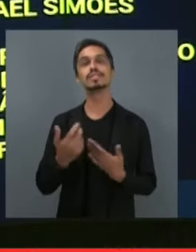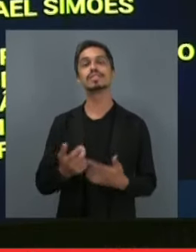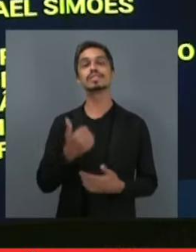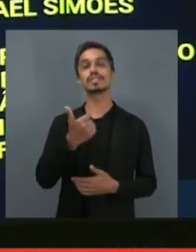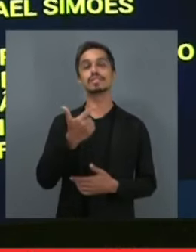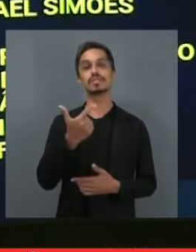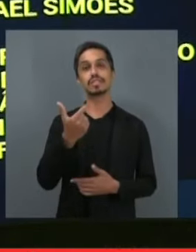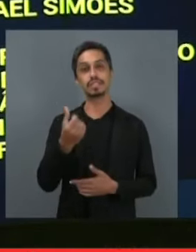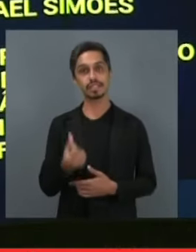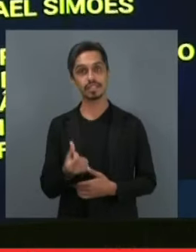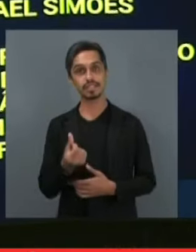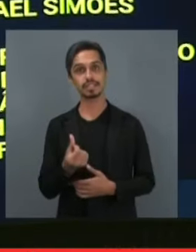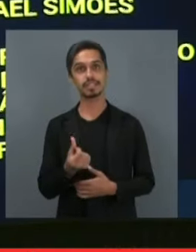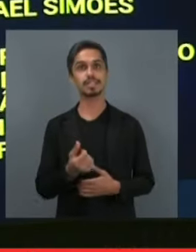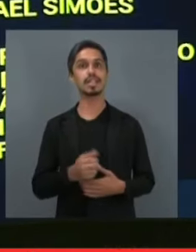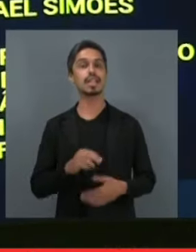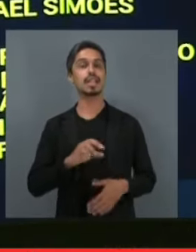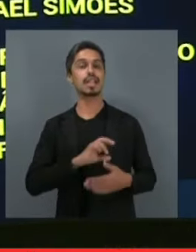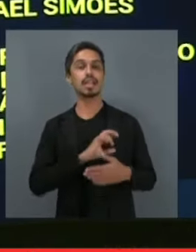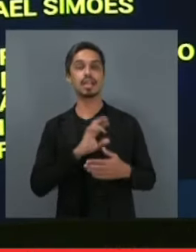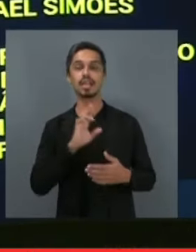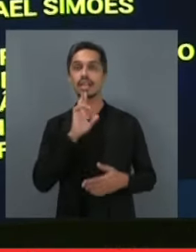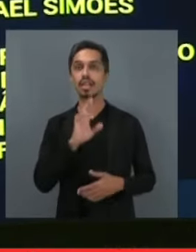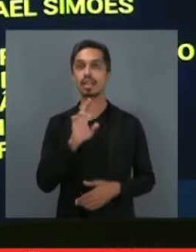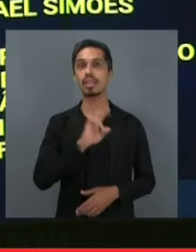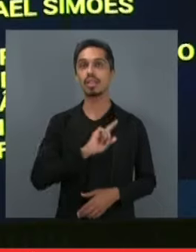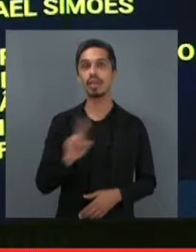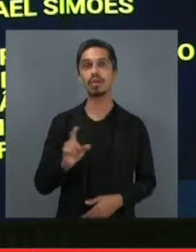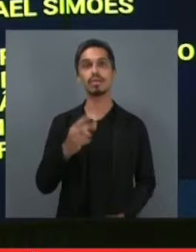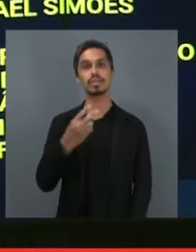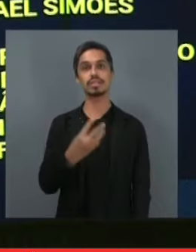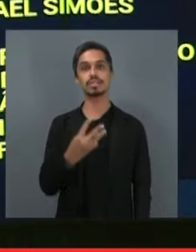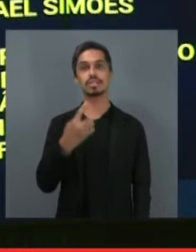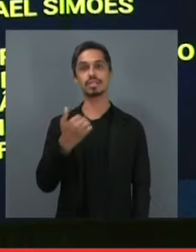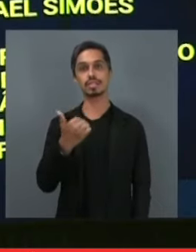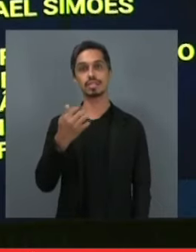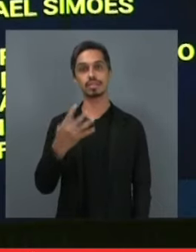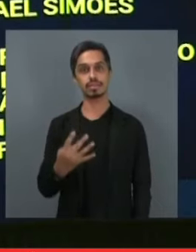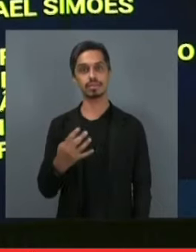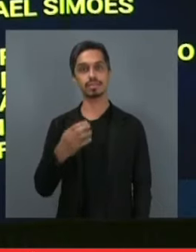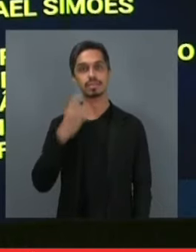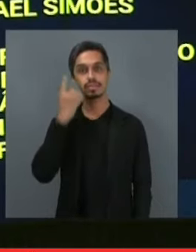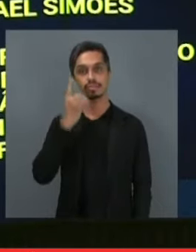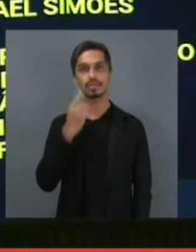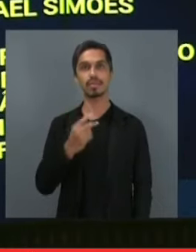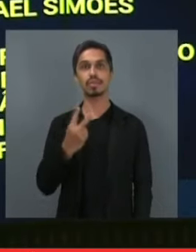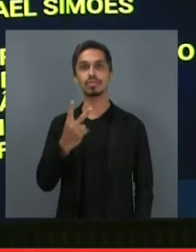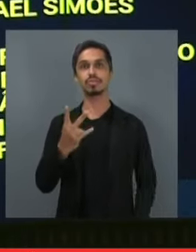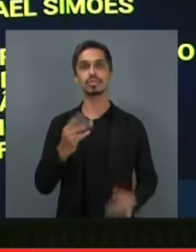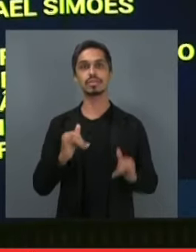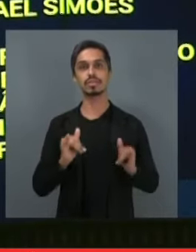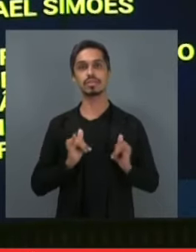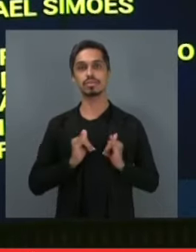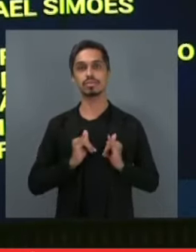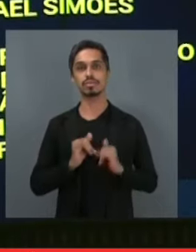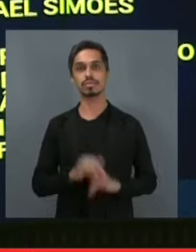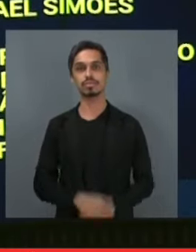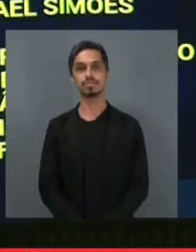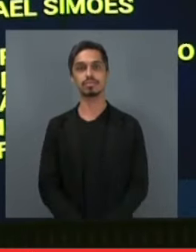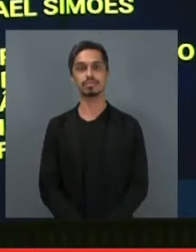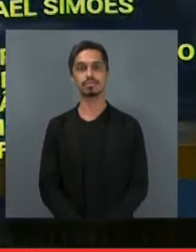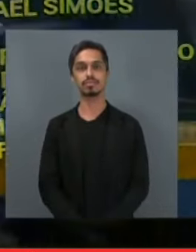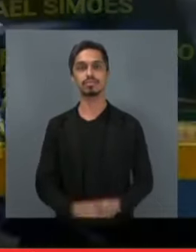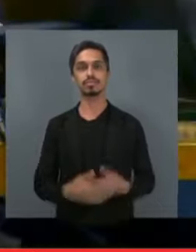Isso vai acontecer por meio de outras instituições tem aí instituições da sociedade civil tem partidos políticos que